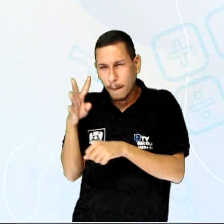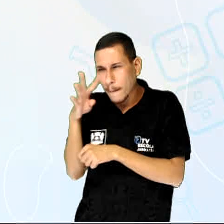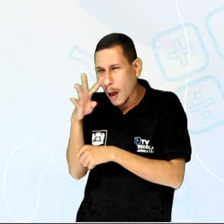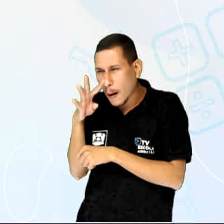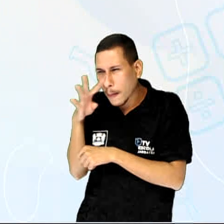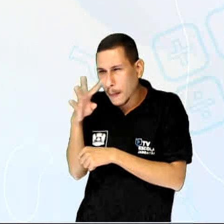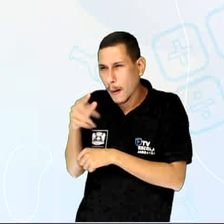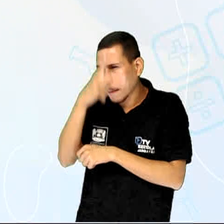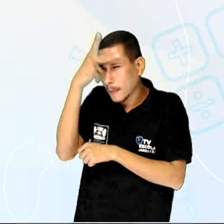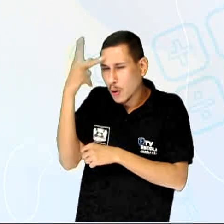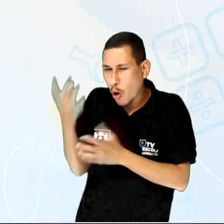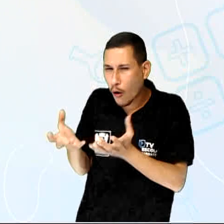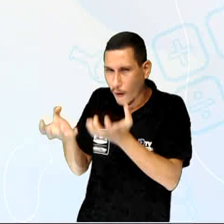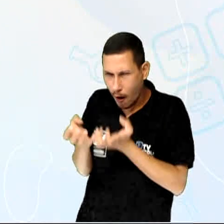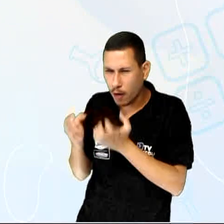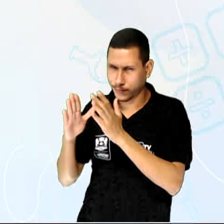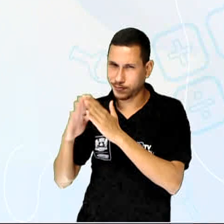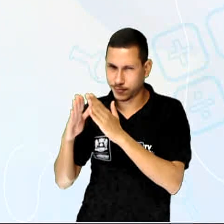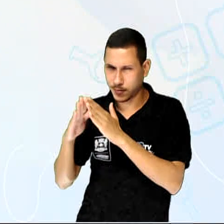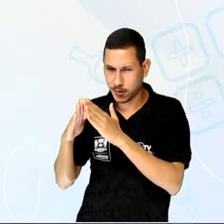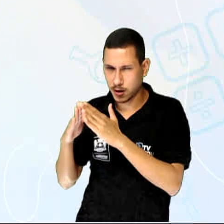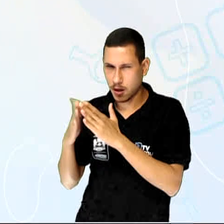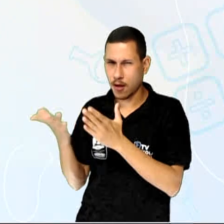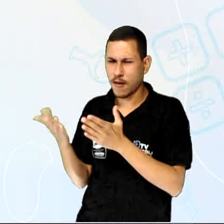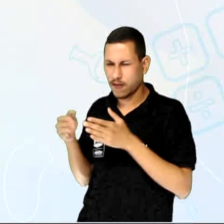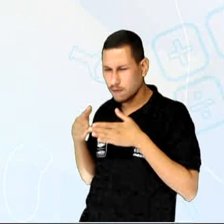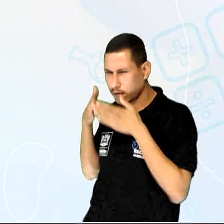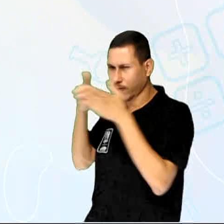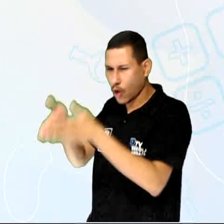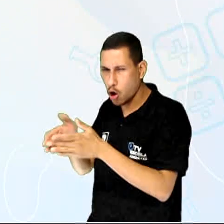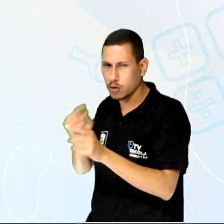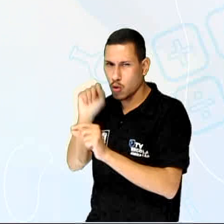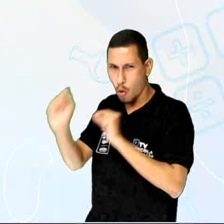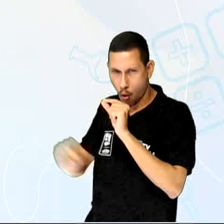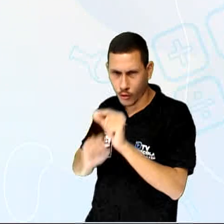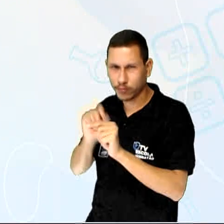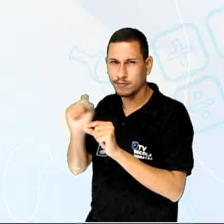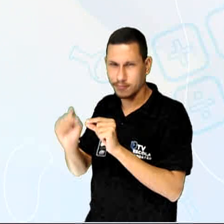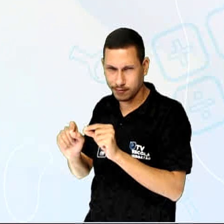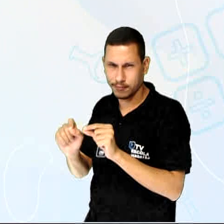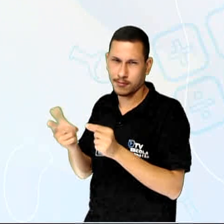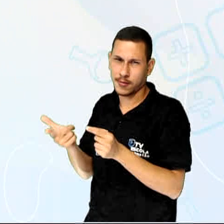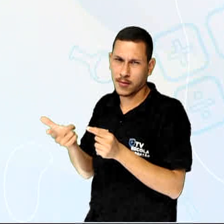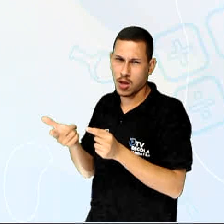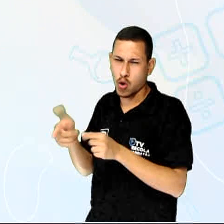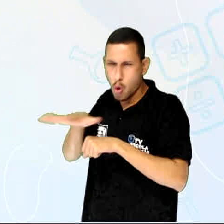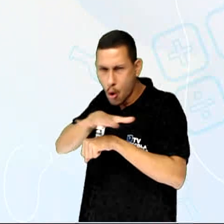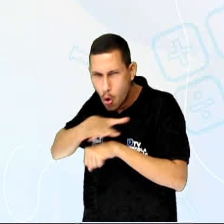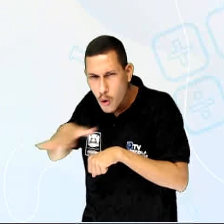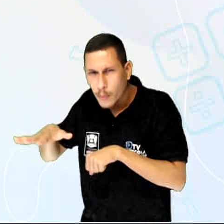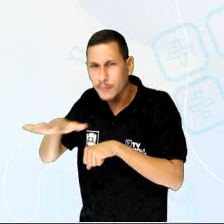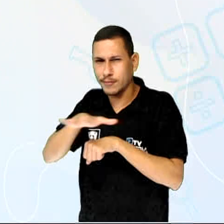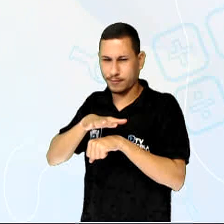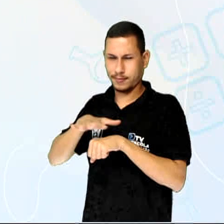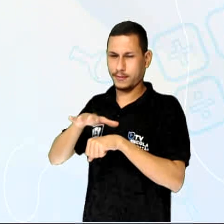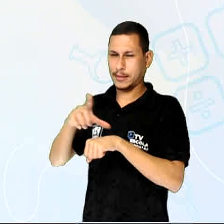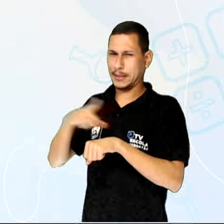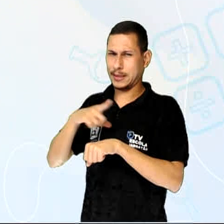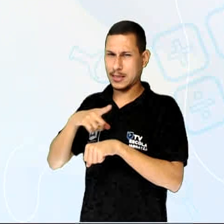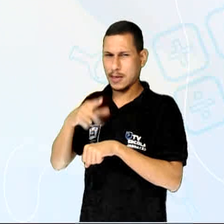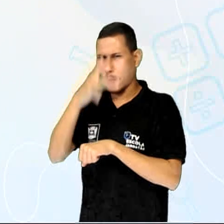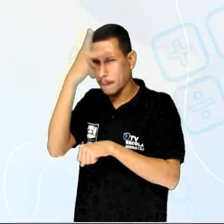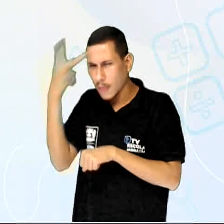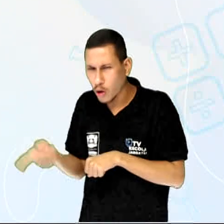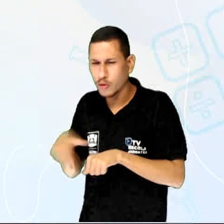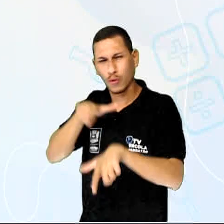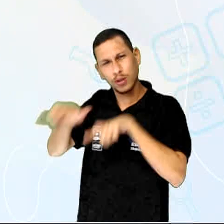imigrantes voltados a este segmento, a questão da ocupação, alcançar seu